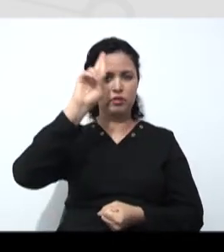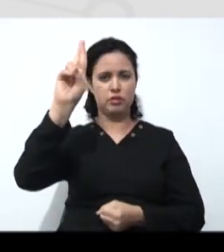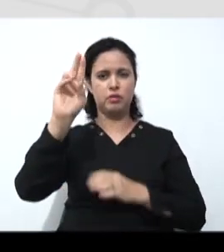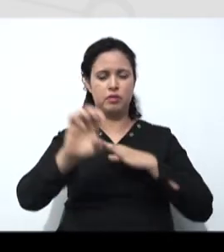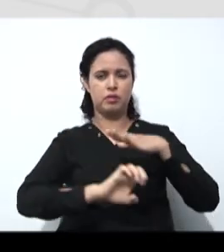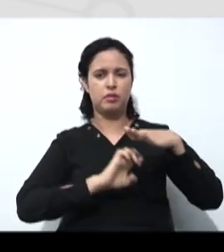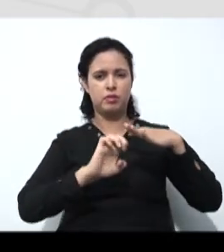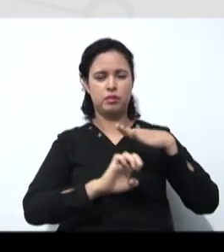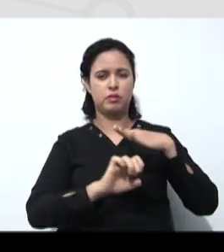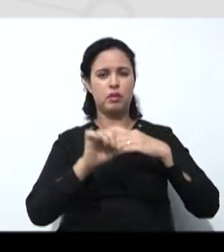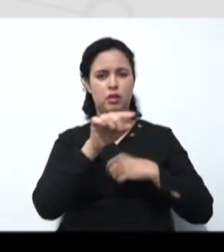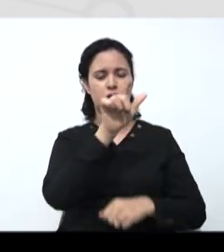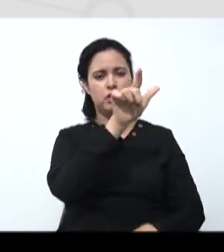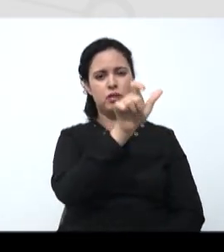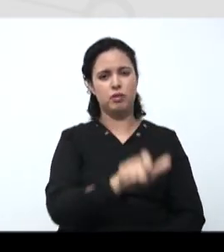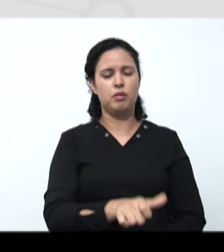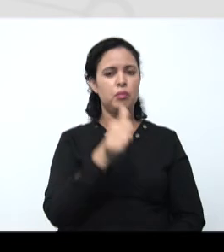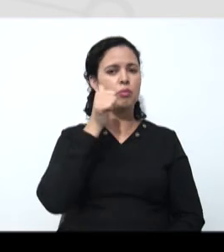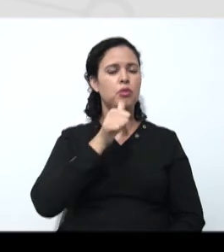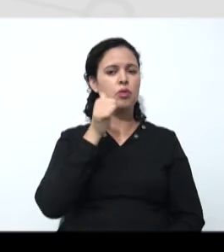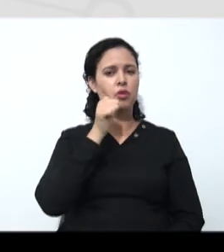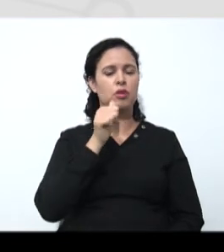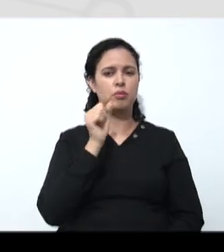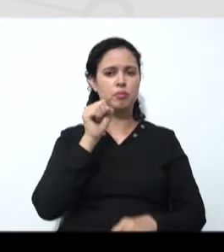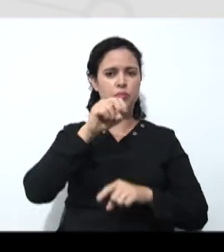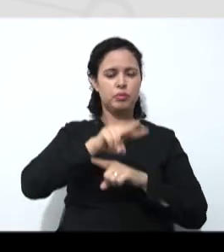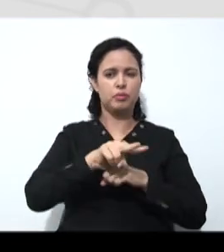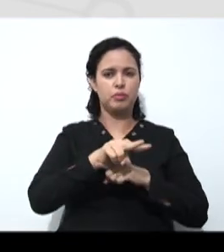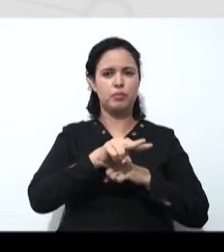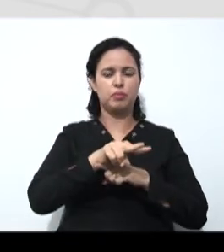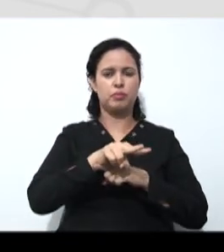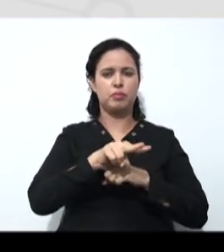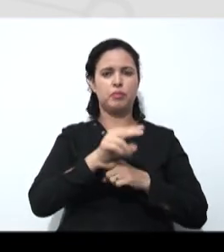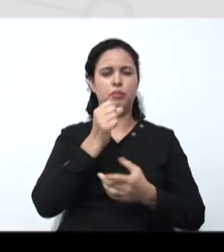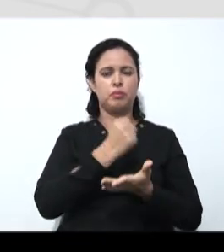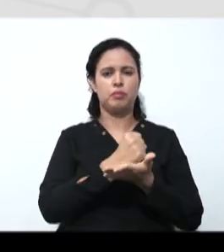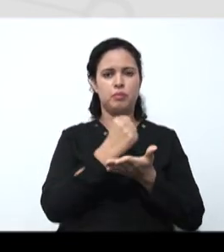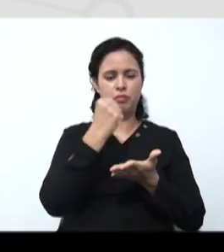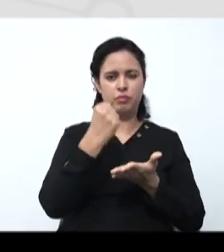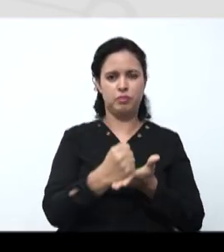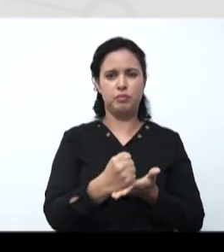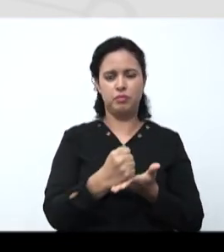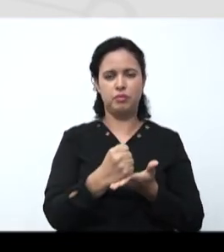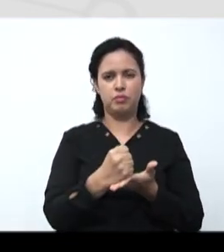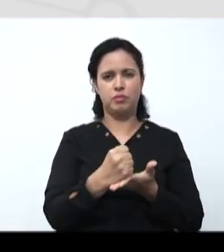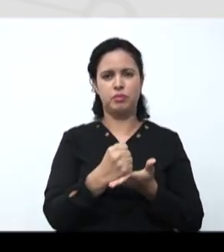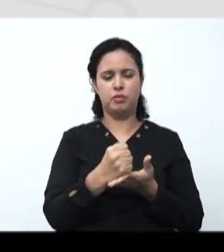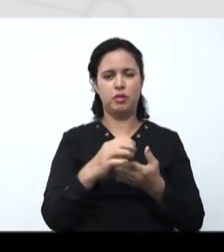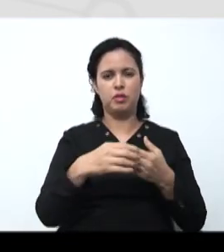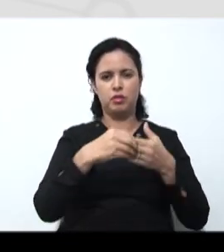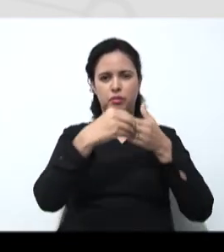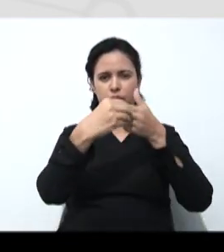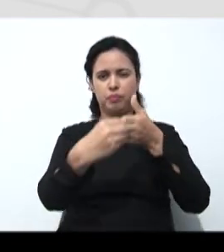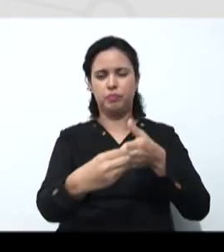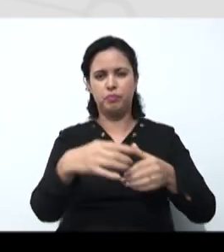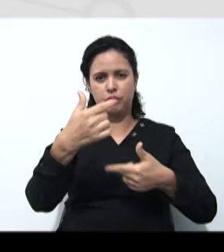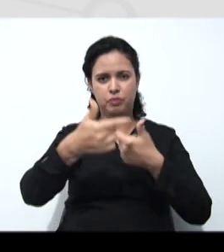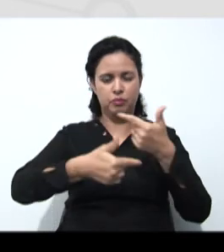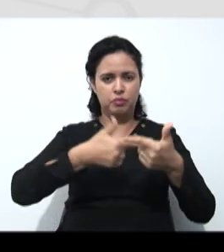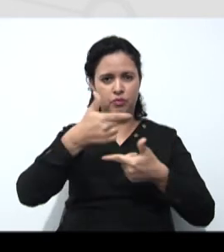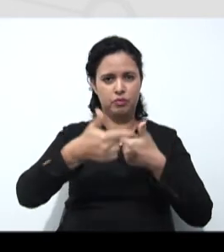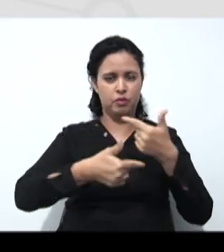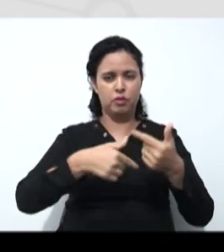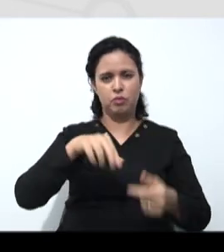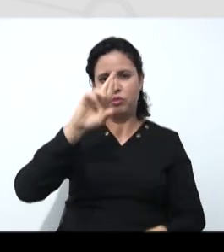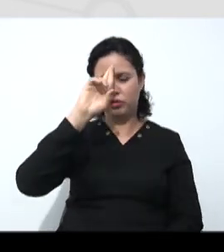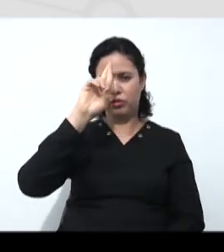Maria Antônia foi admitida como funcionária efetiva, sendo direcionada para atuar em cargo de